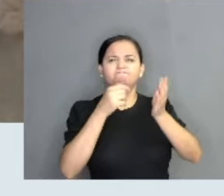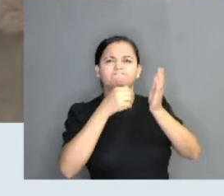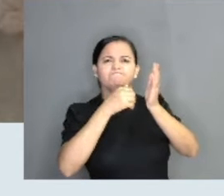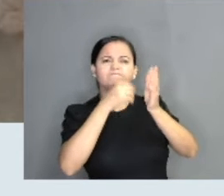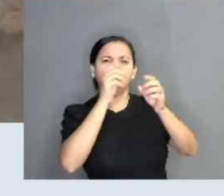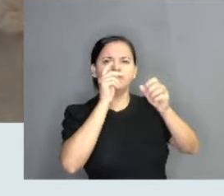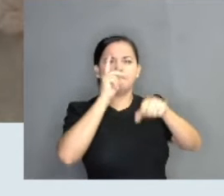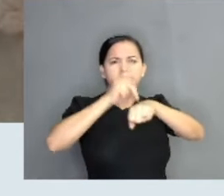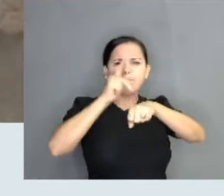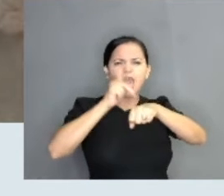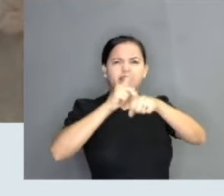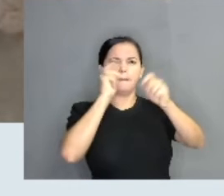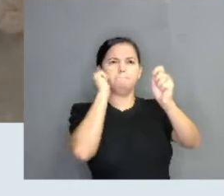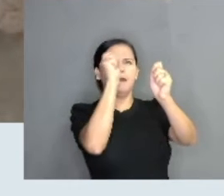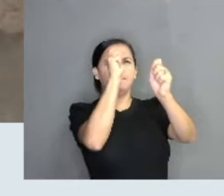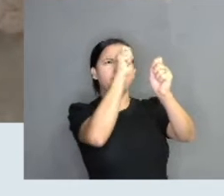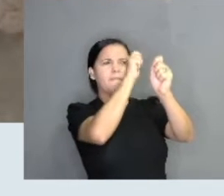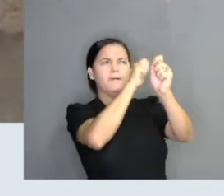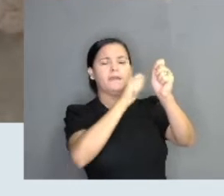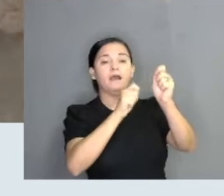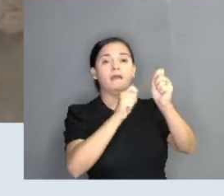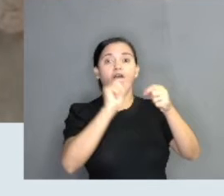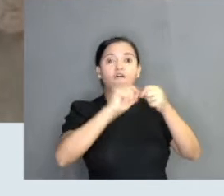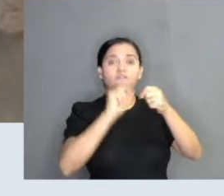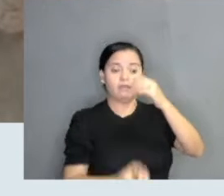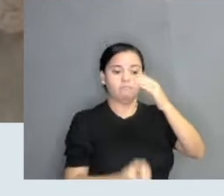uma pedra numa imagem